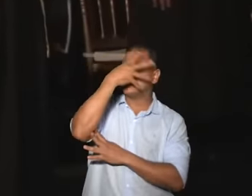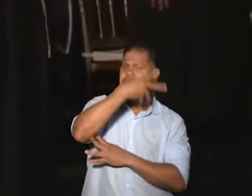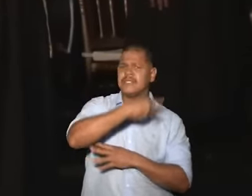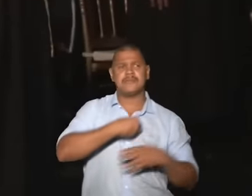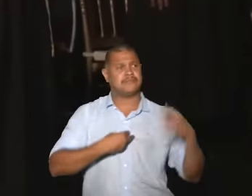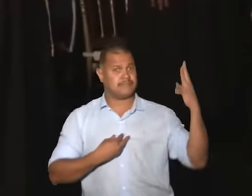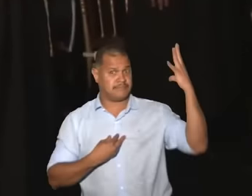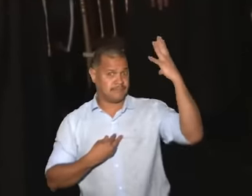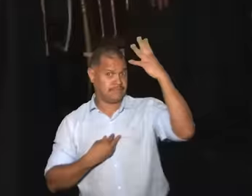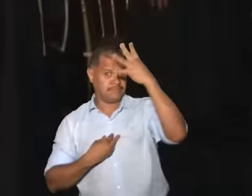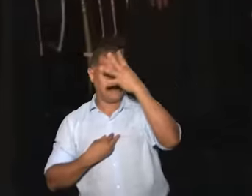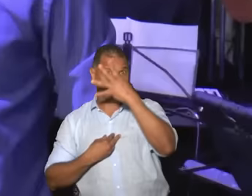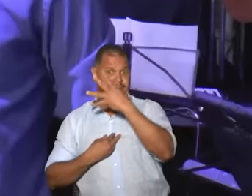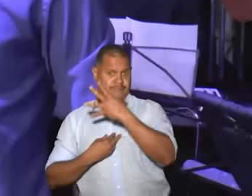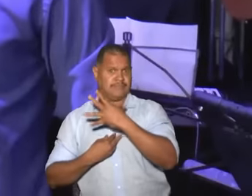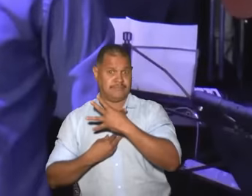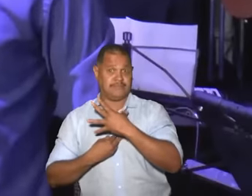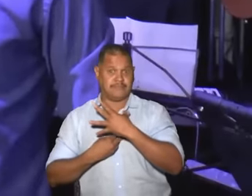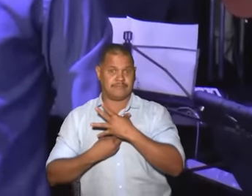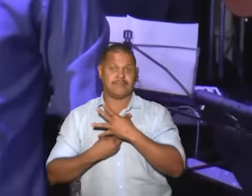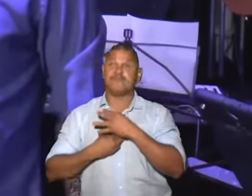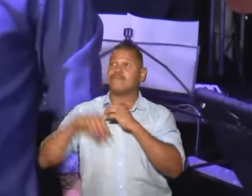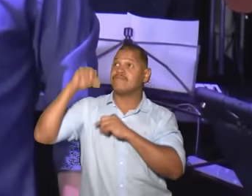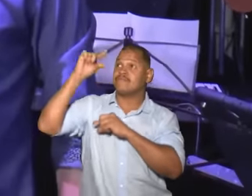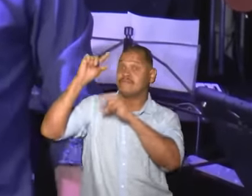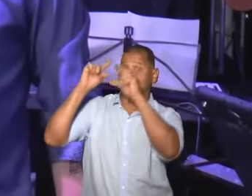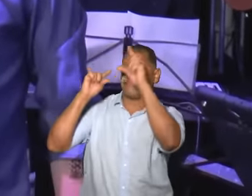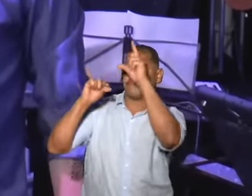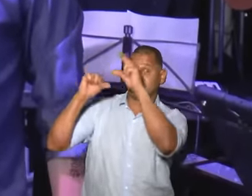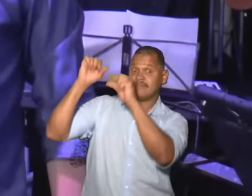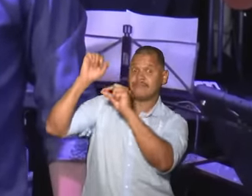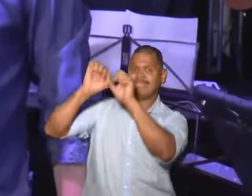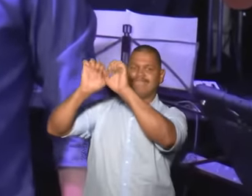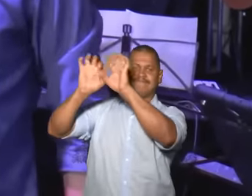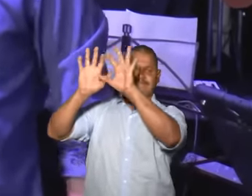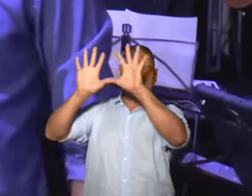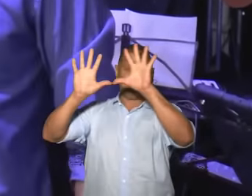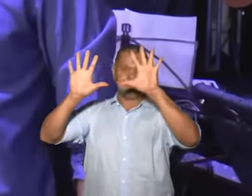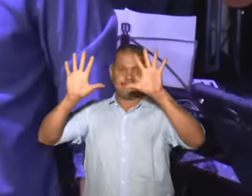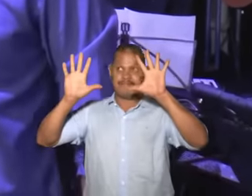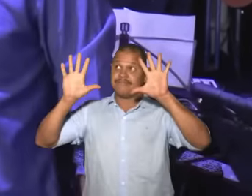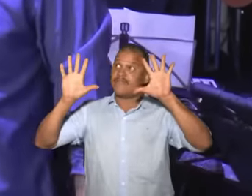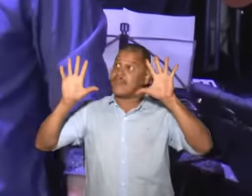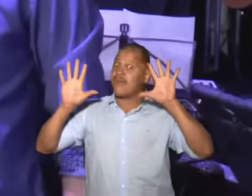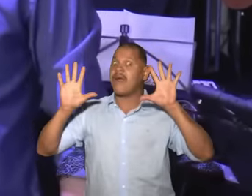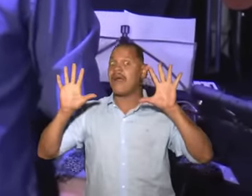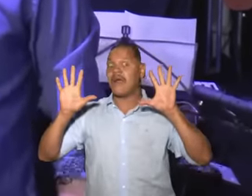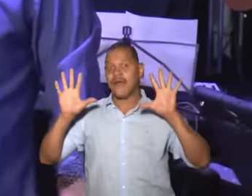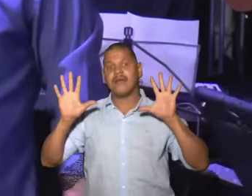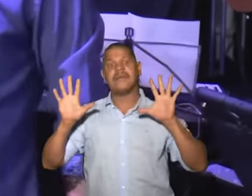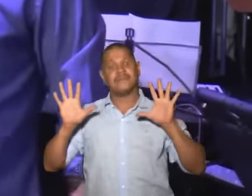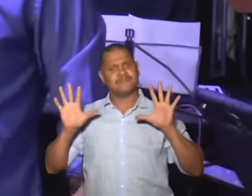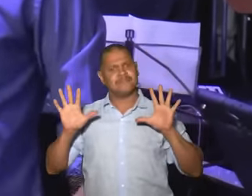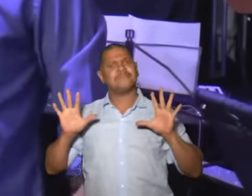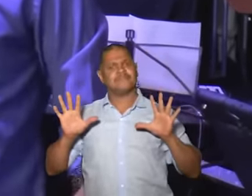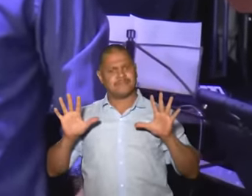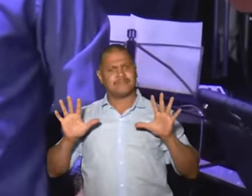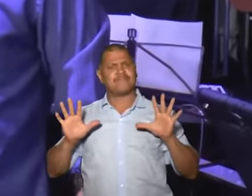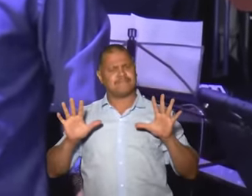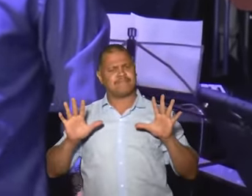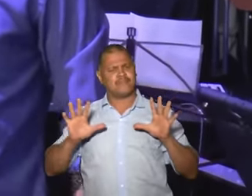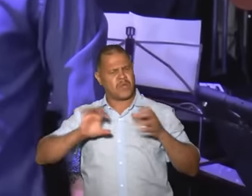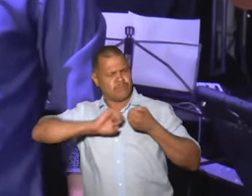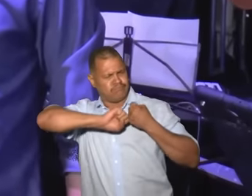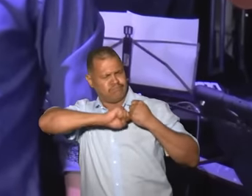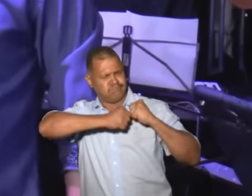risonho e límpido, a imagem do cruzeiro resplandece, gigante